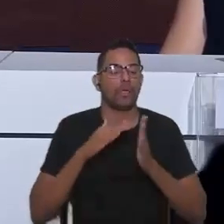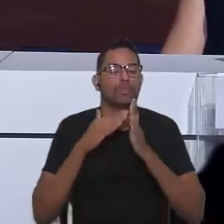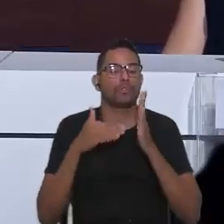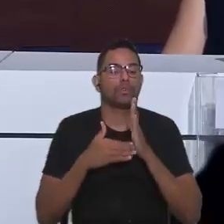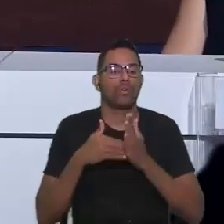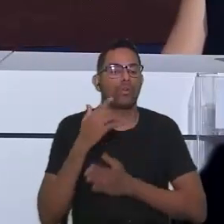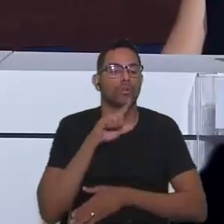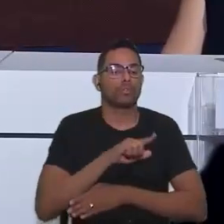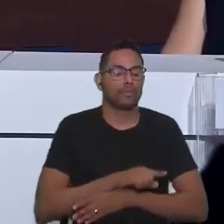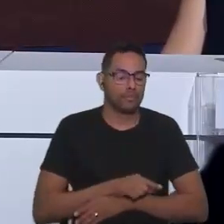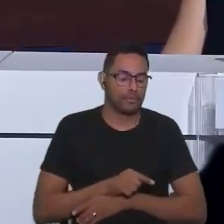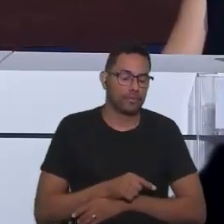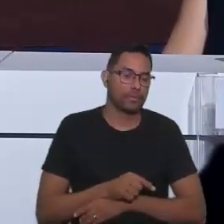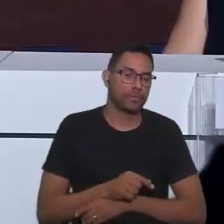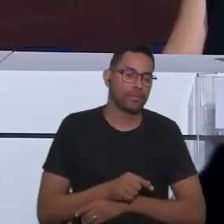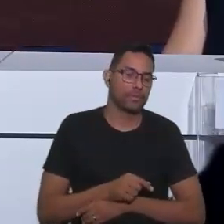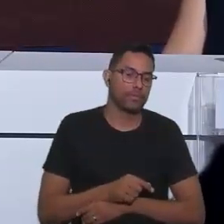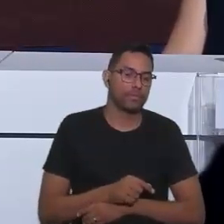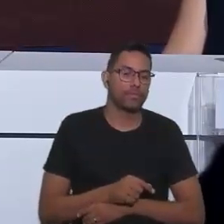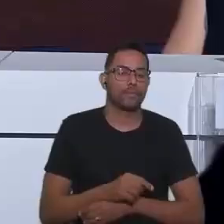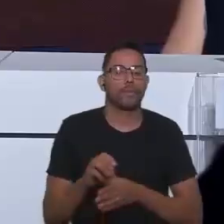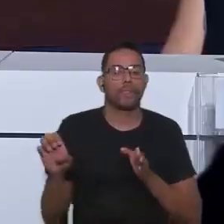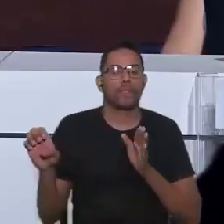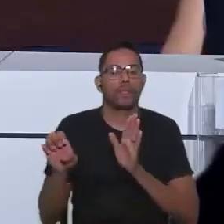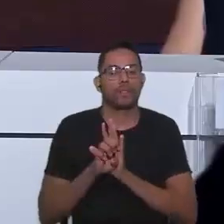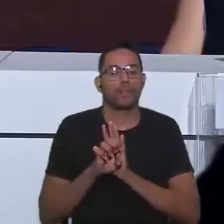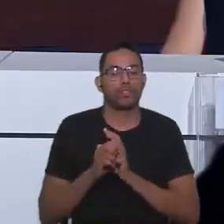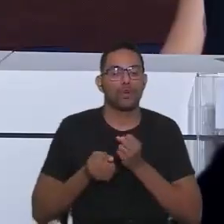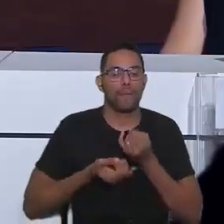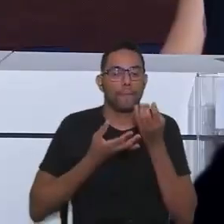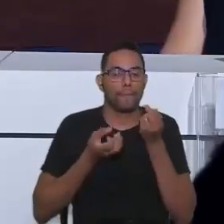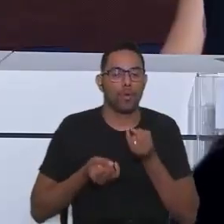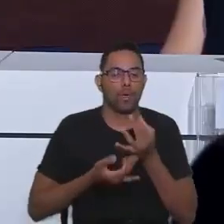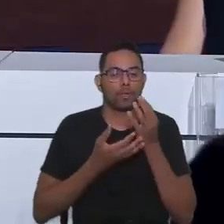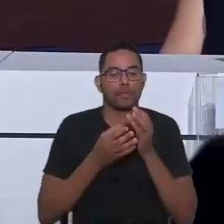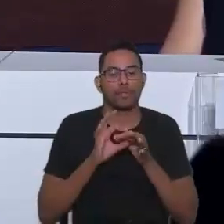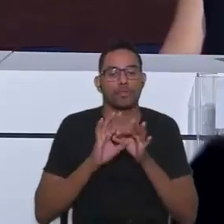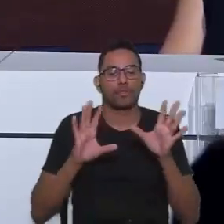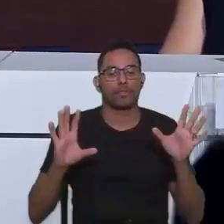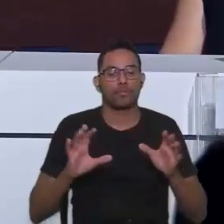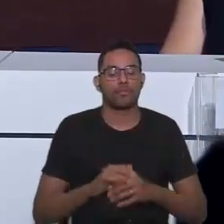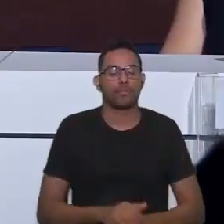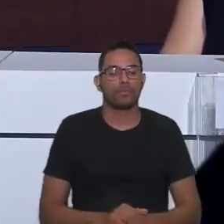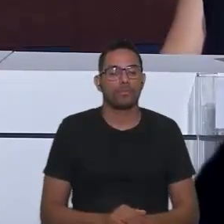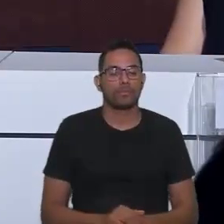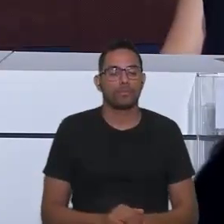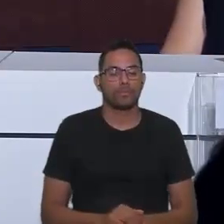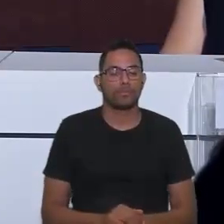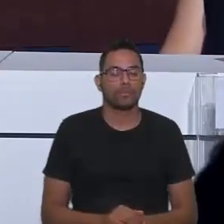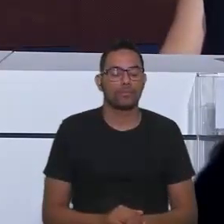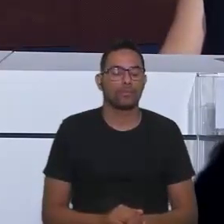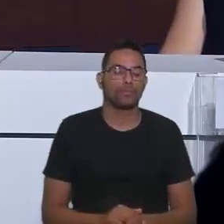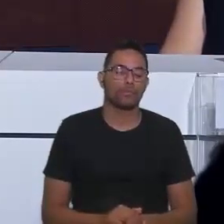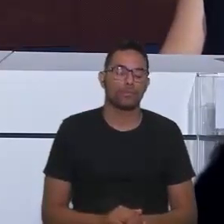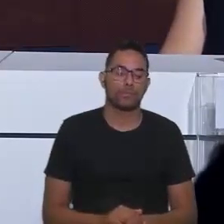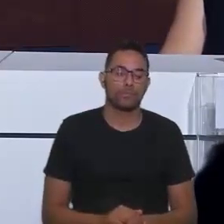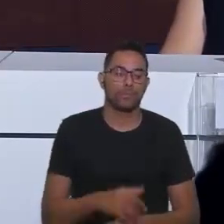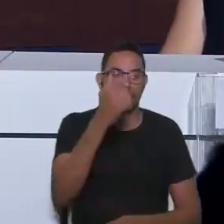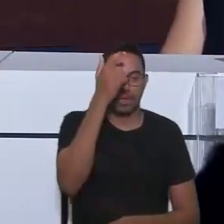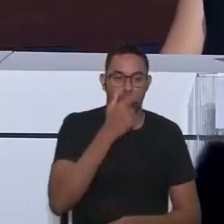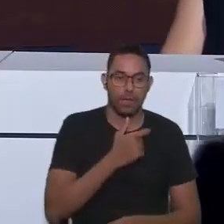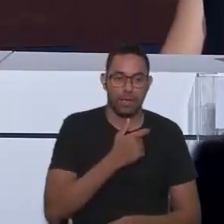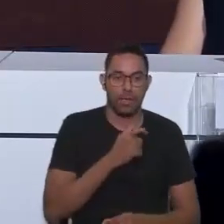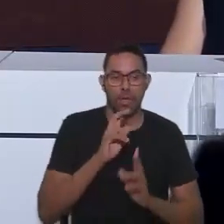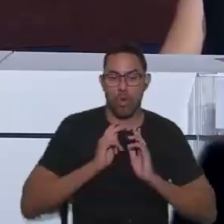todos consigamos chegar ao estado de poeta à solta. Para ele, seremos